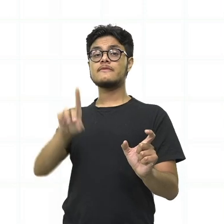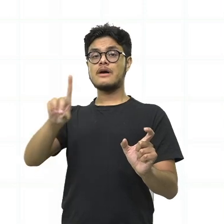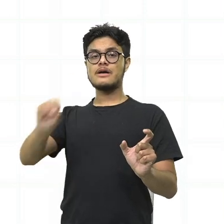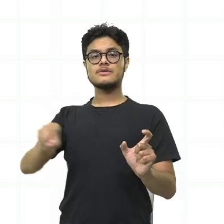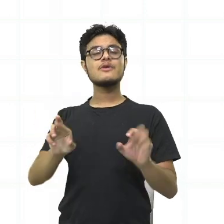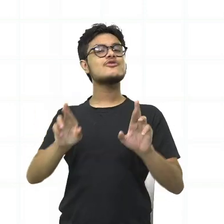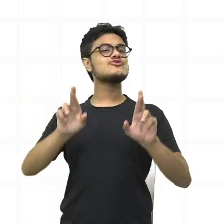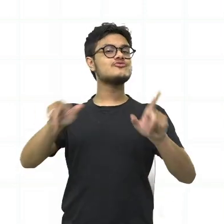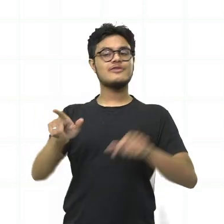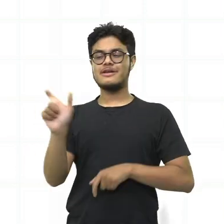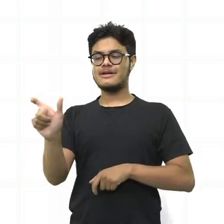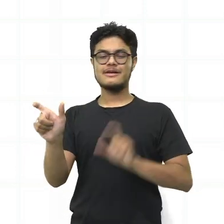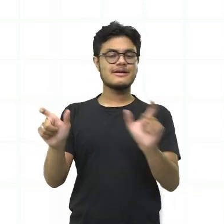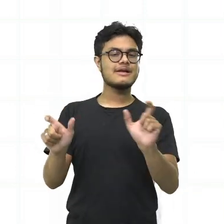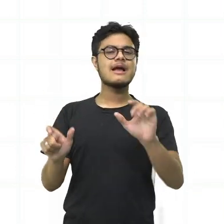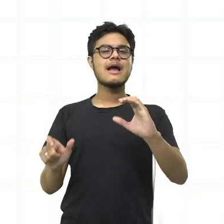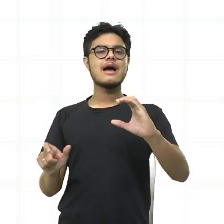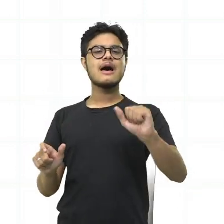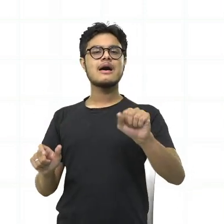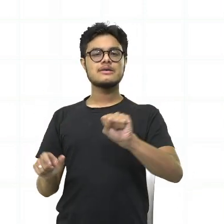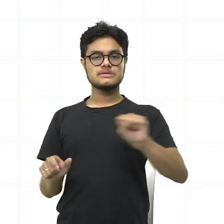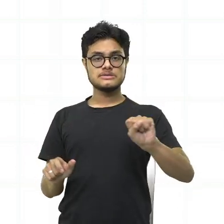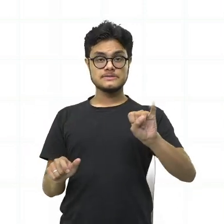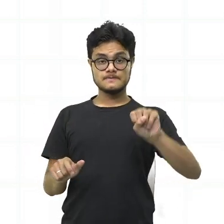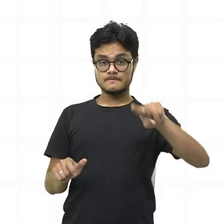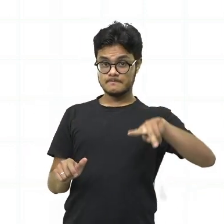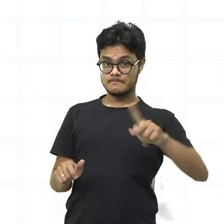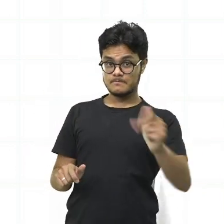base em outro nome, certo?